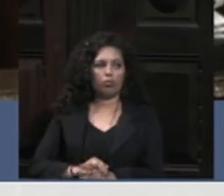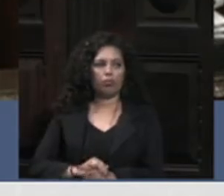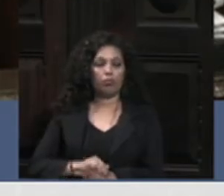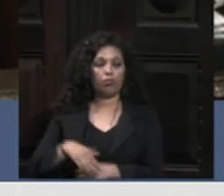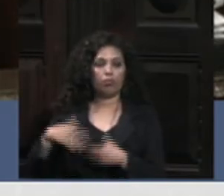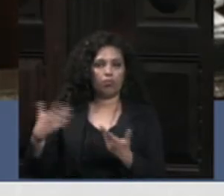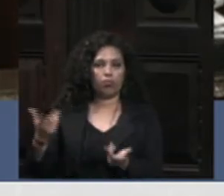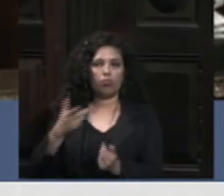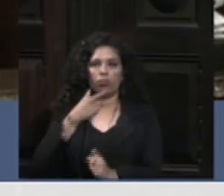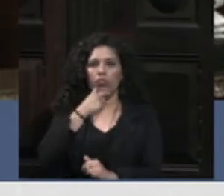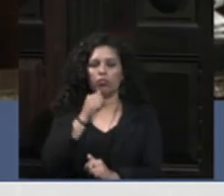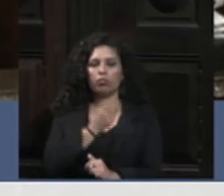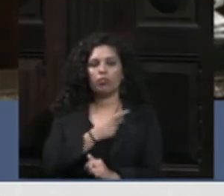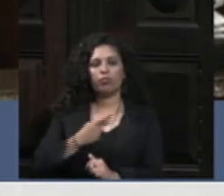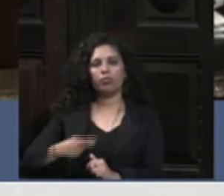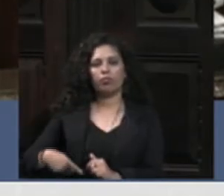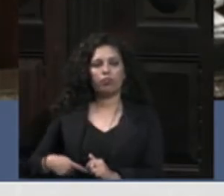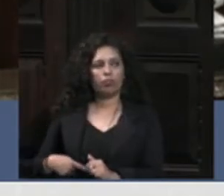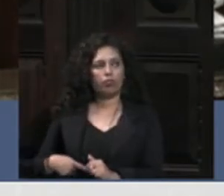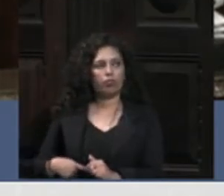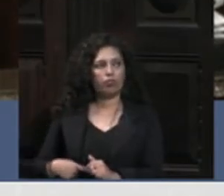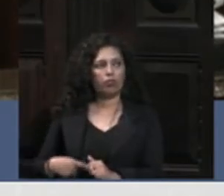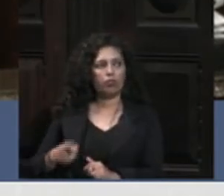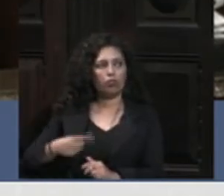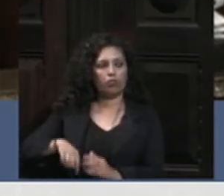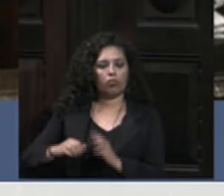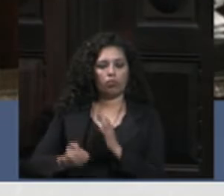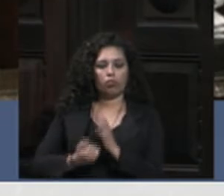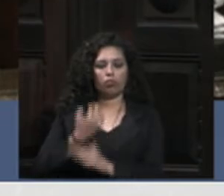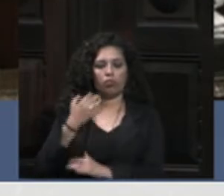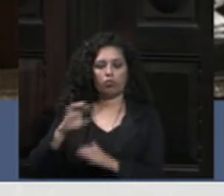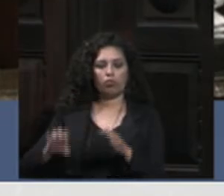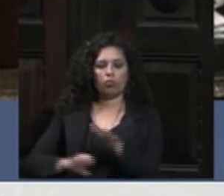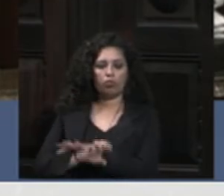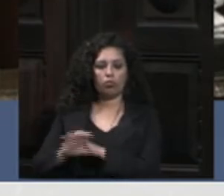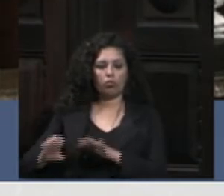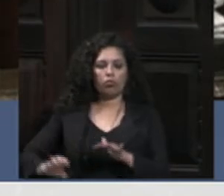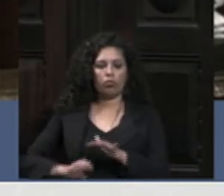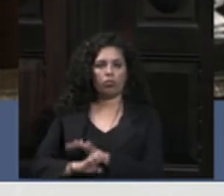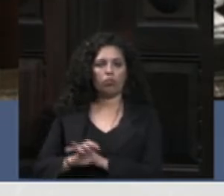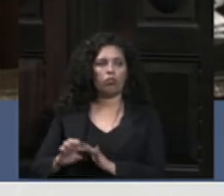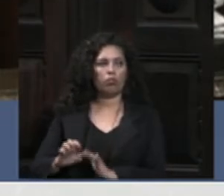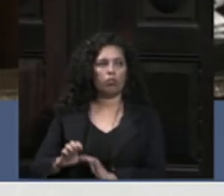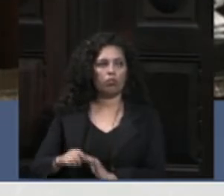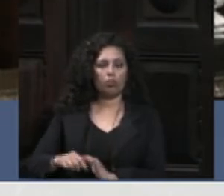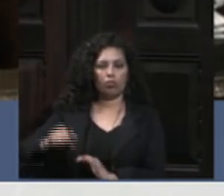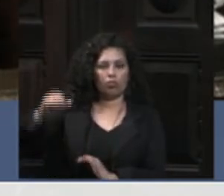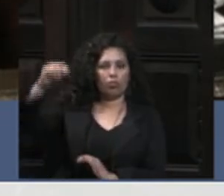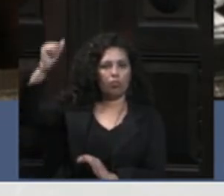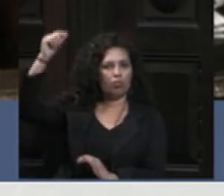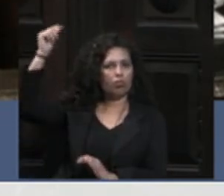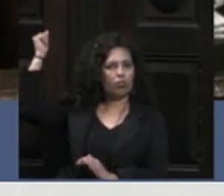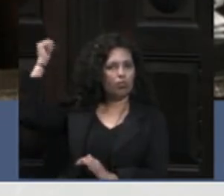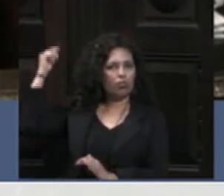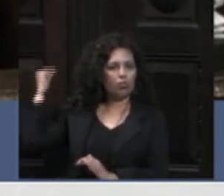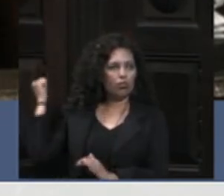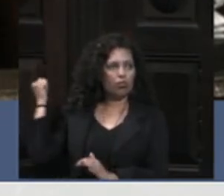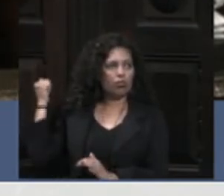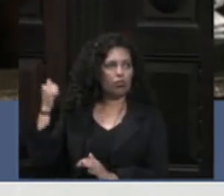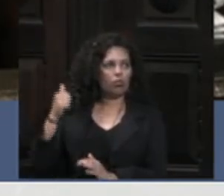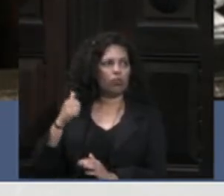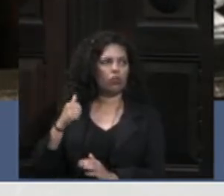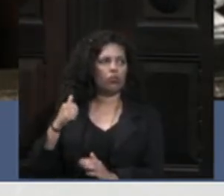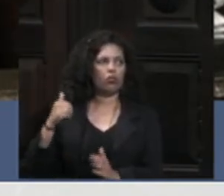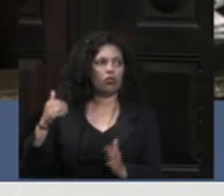Então, senhor presidente, foi criada uma empresa há anos atrás com